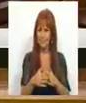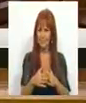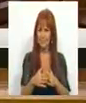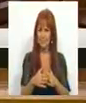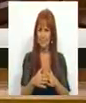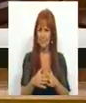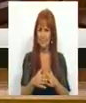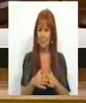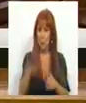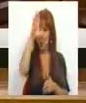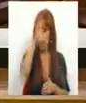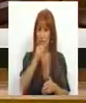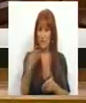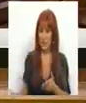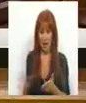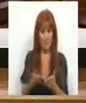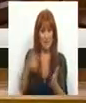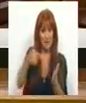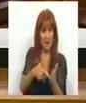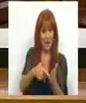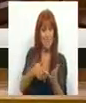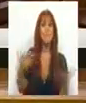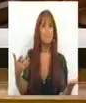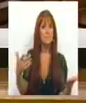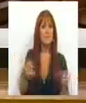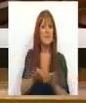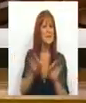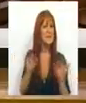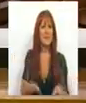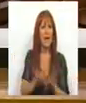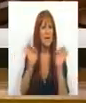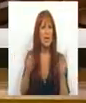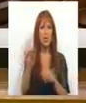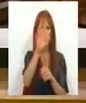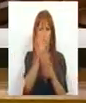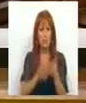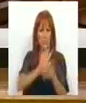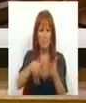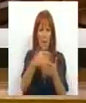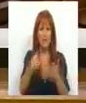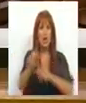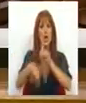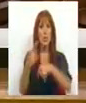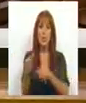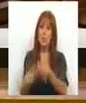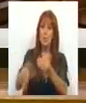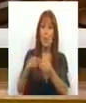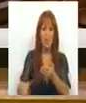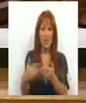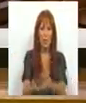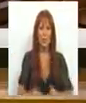que o Governo aqui apresenta, bem como dos mapas que depois